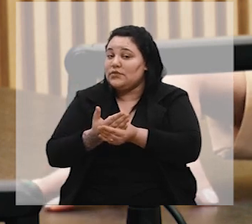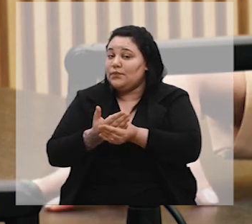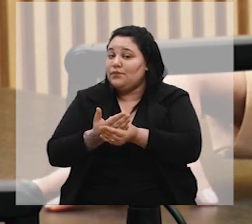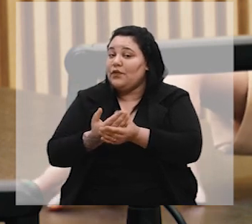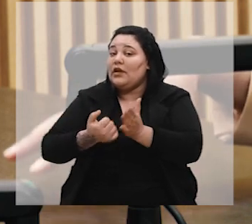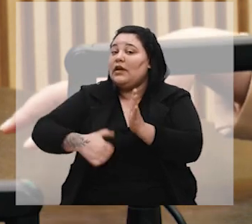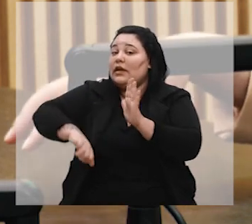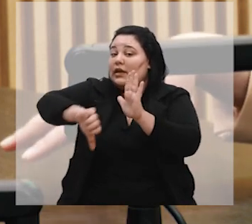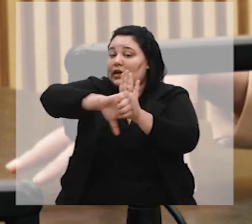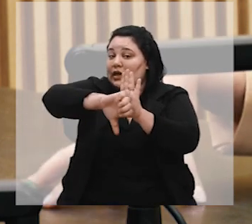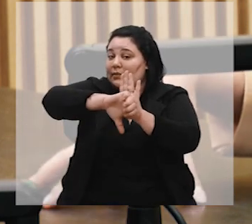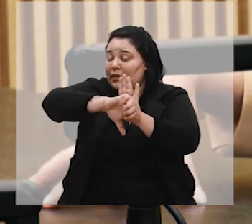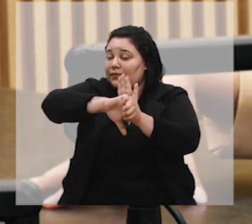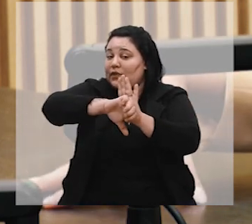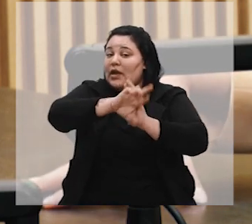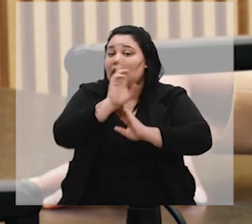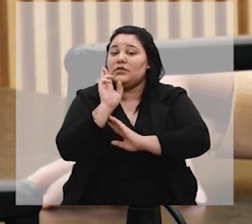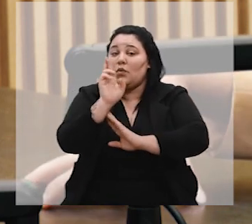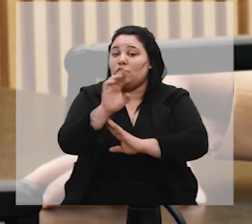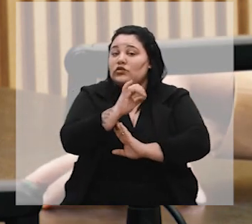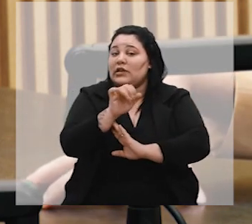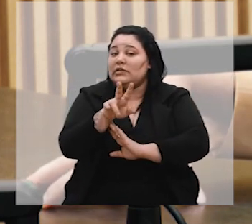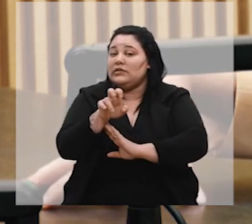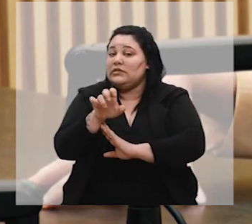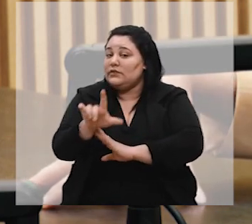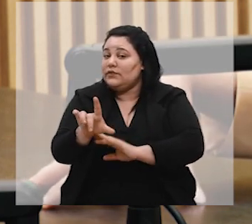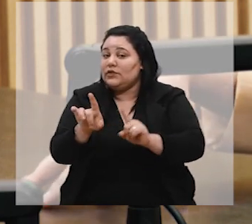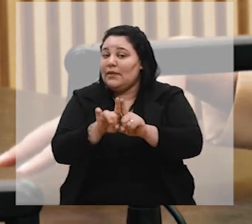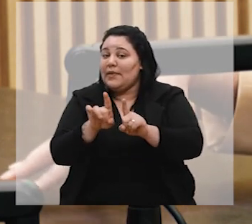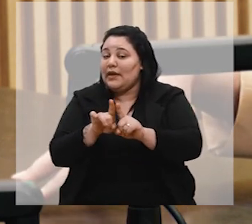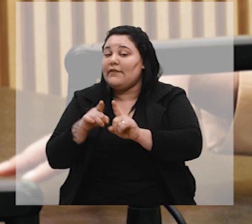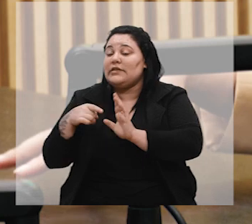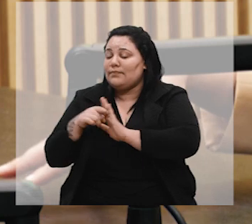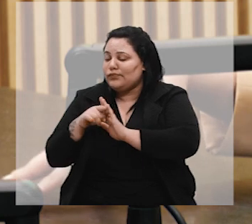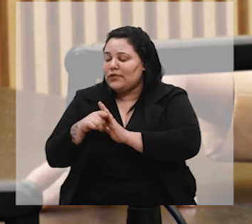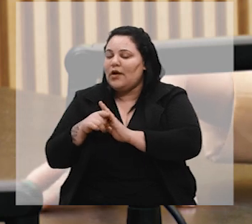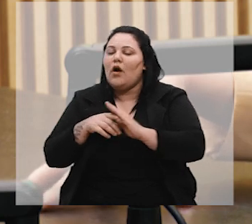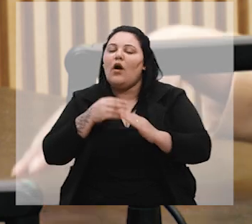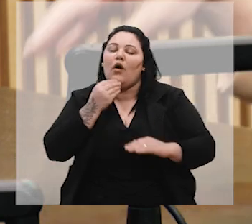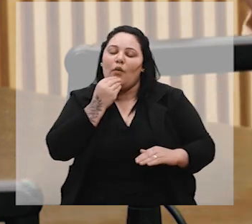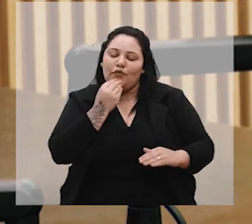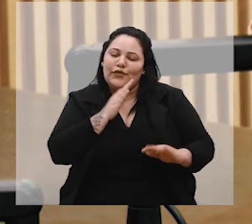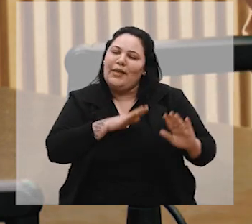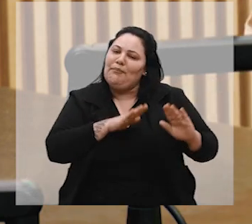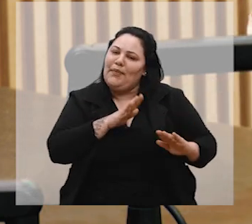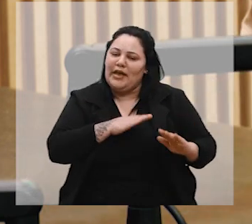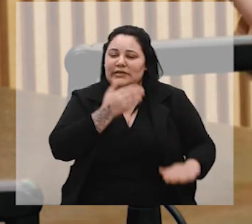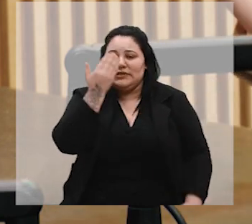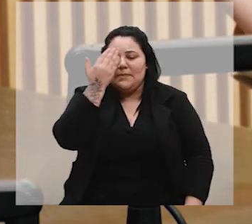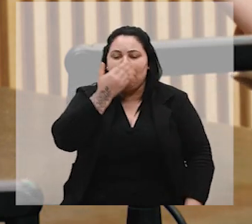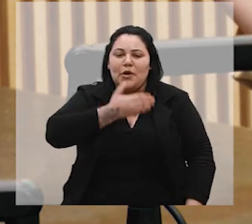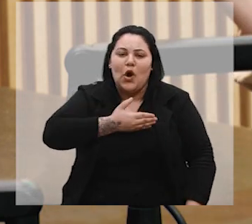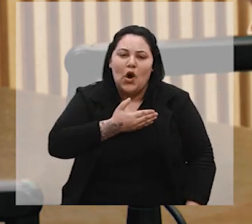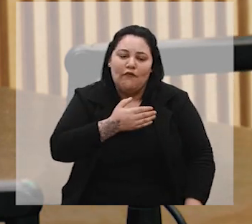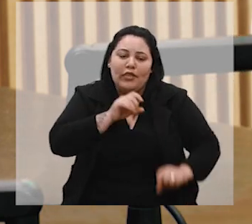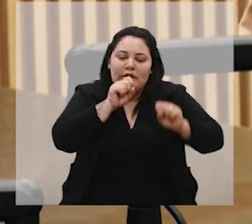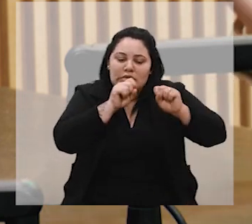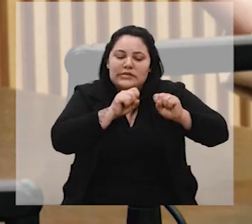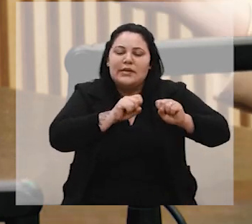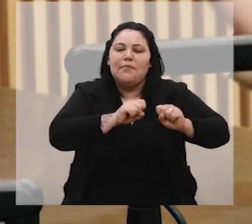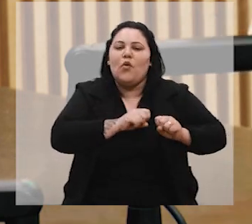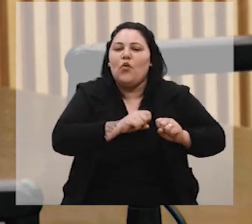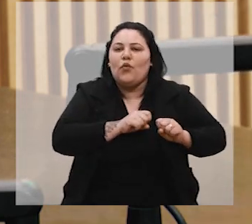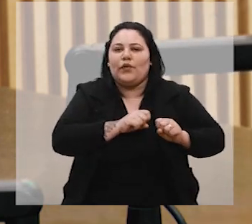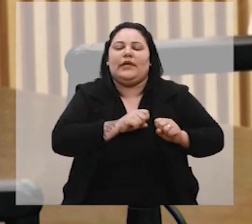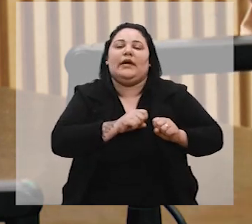processo crime, ela vai responder no aspecto civil também e vai ser investigado. Claro, isso vai tudo depender de provas, vai ter também ali o critério da razoabilidade, o quanto